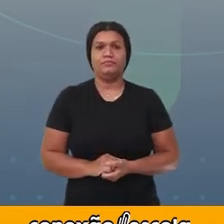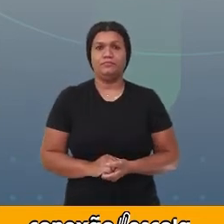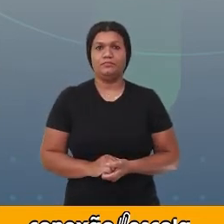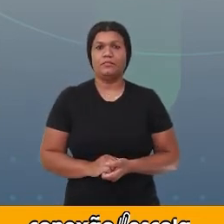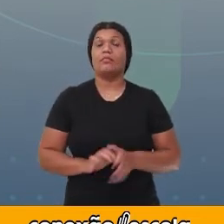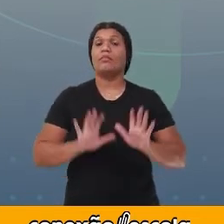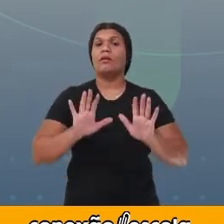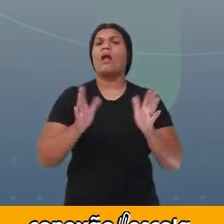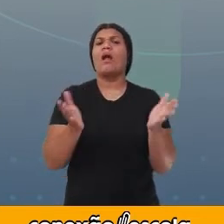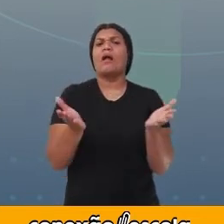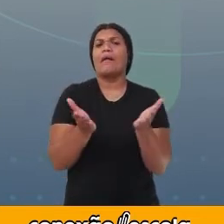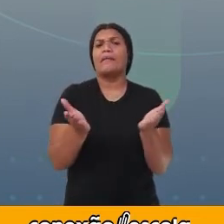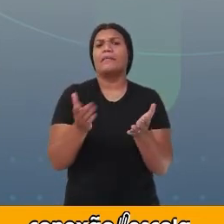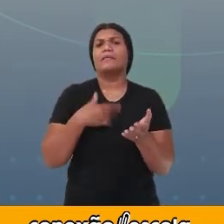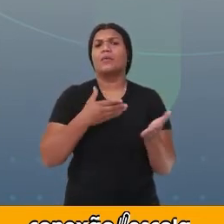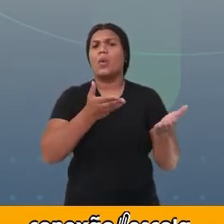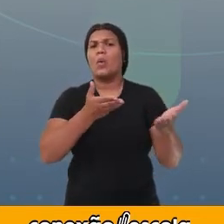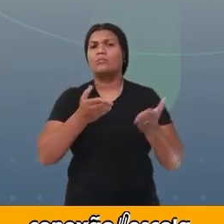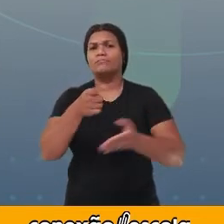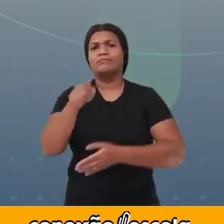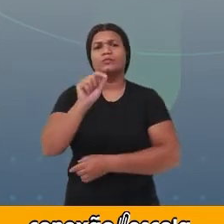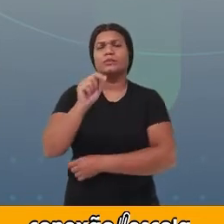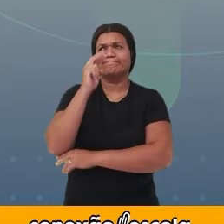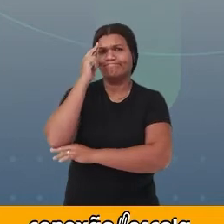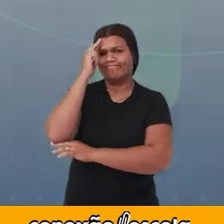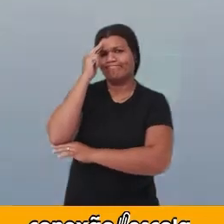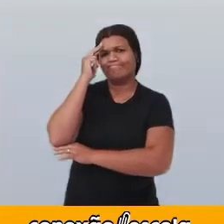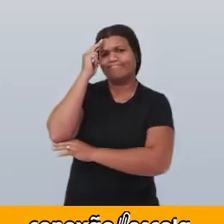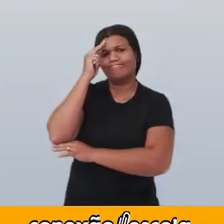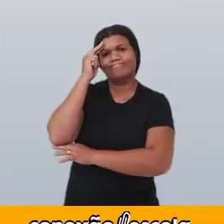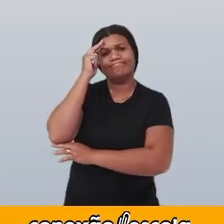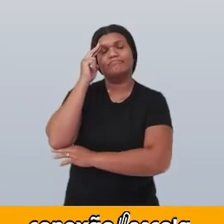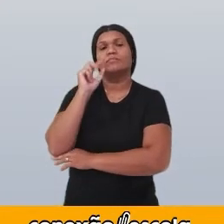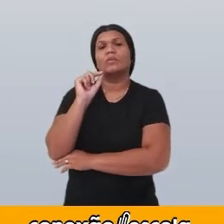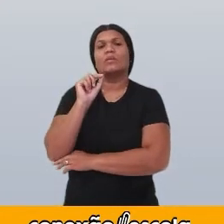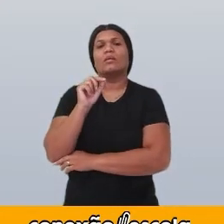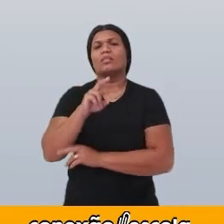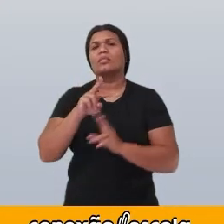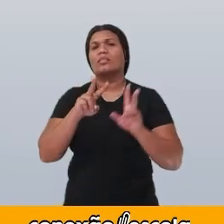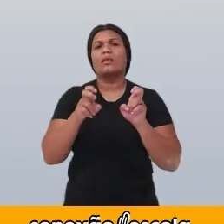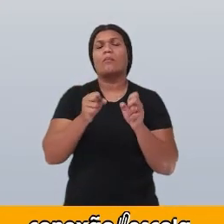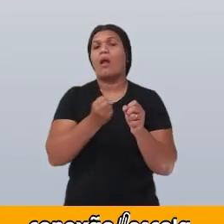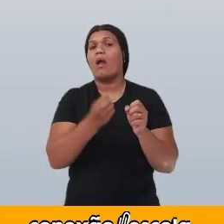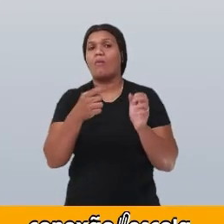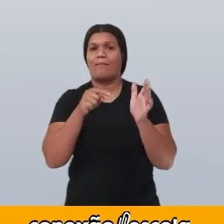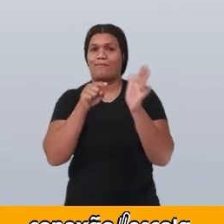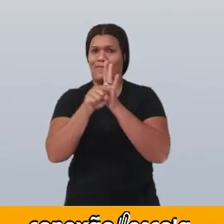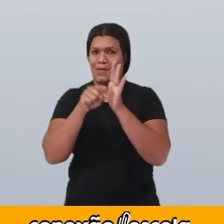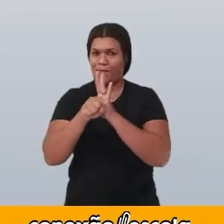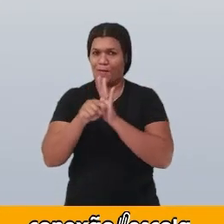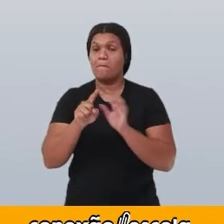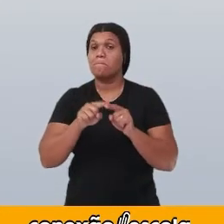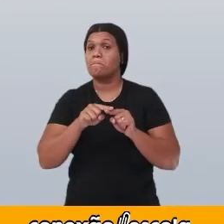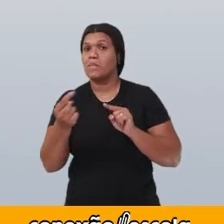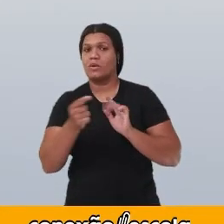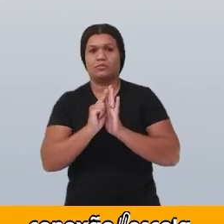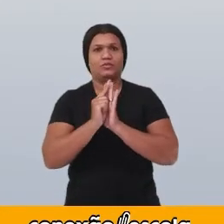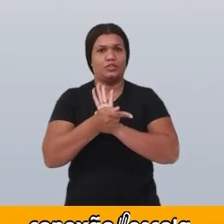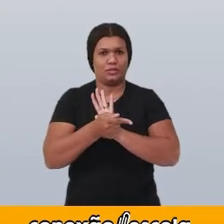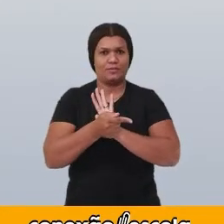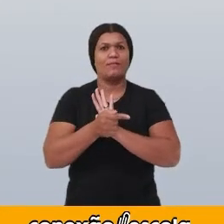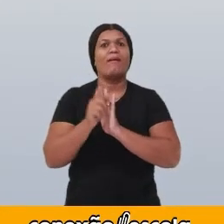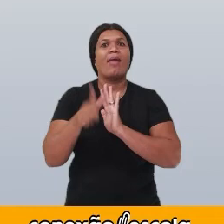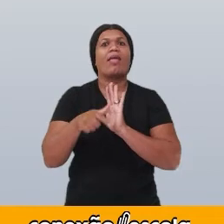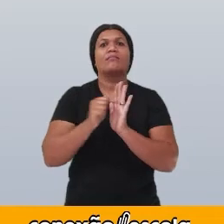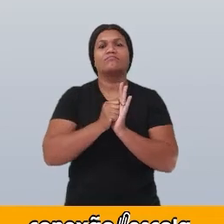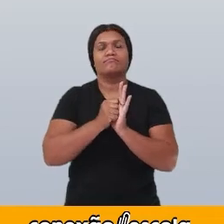Agora, eu vou te convidar a pensar um pouquinho comigo, refletir aqui, a respeito de algumas perguntinhas sobre o próximo gênero,